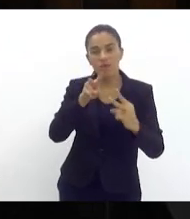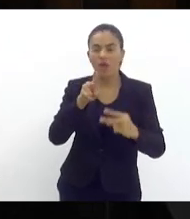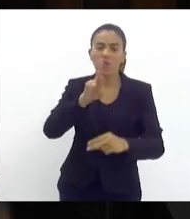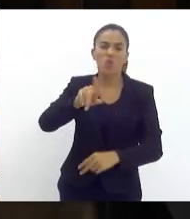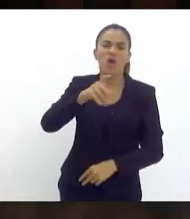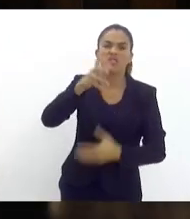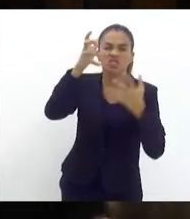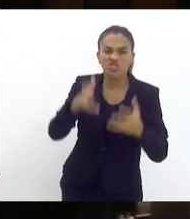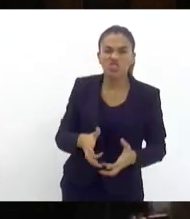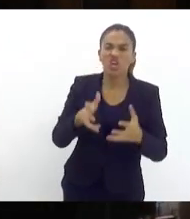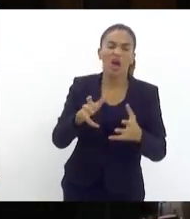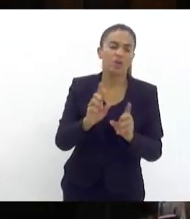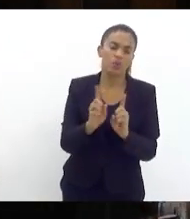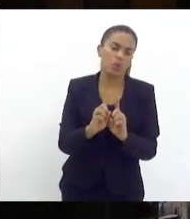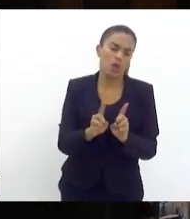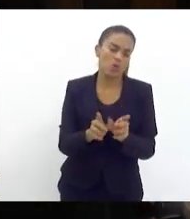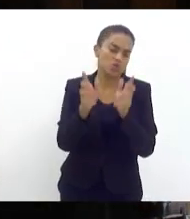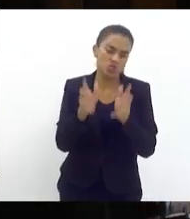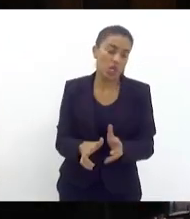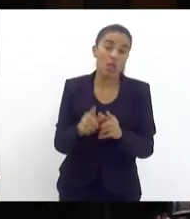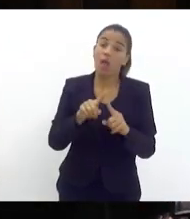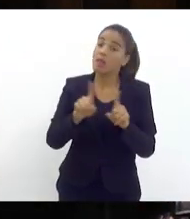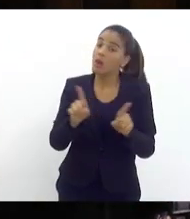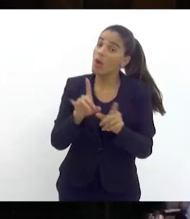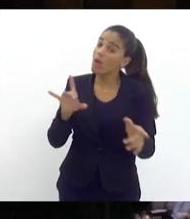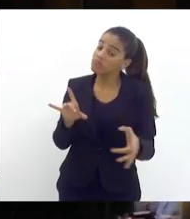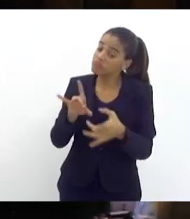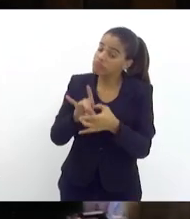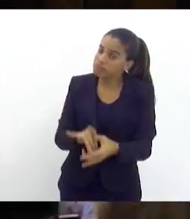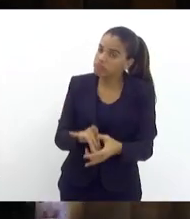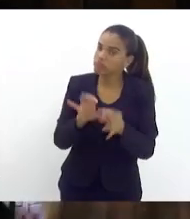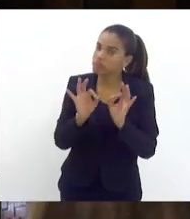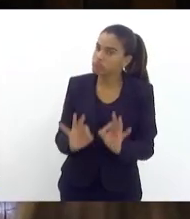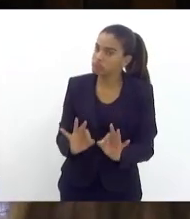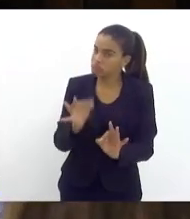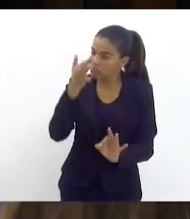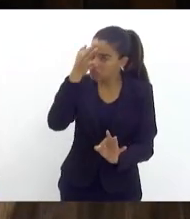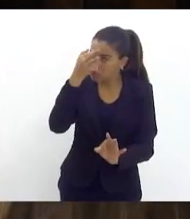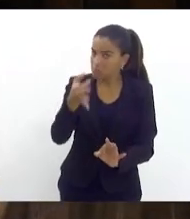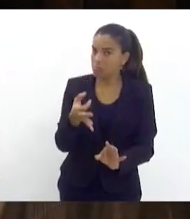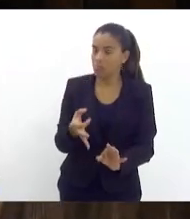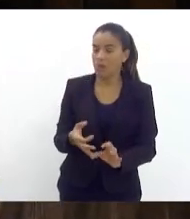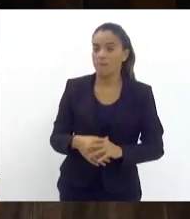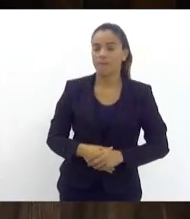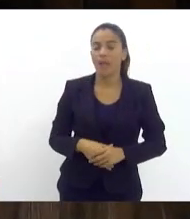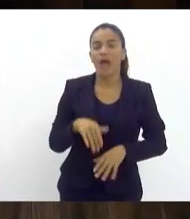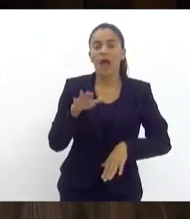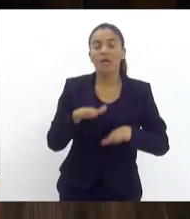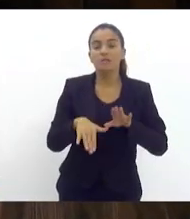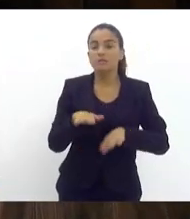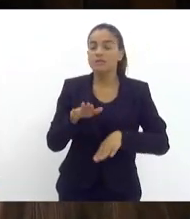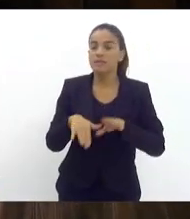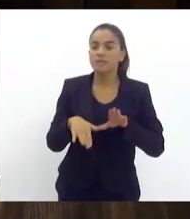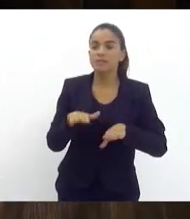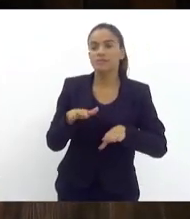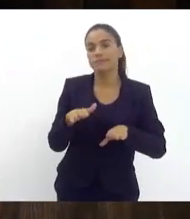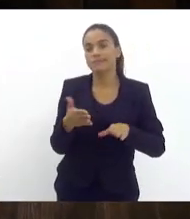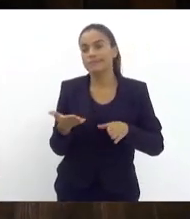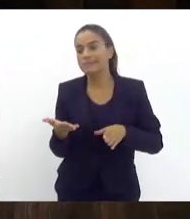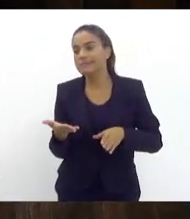é ser chato não é ser coerente aí nasce às vezes uma coisa que